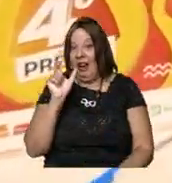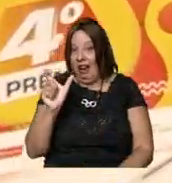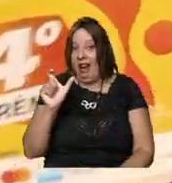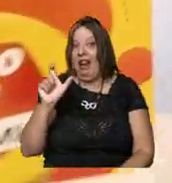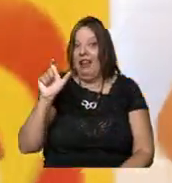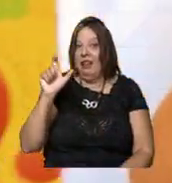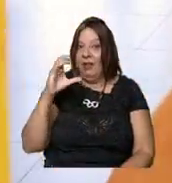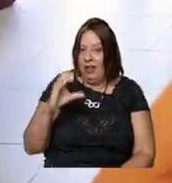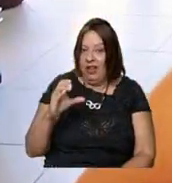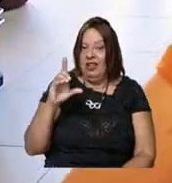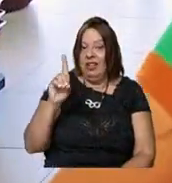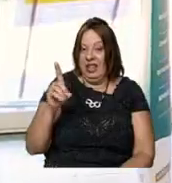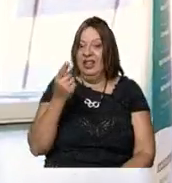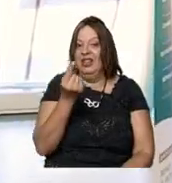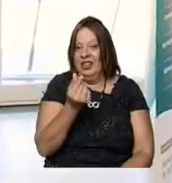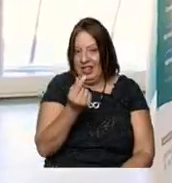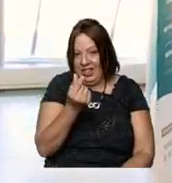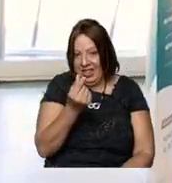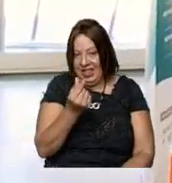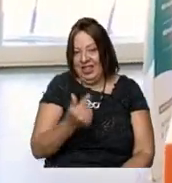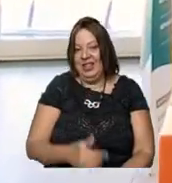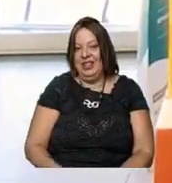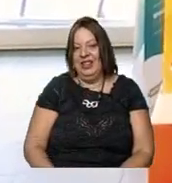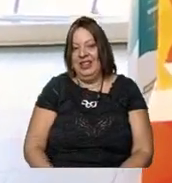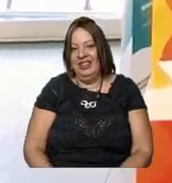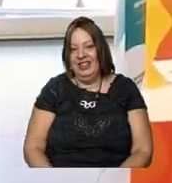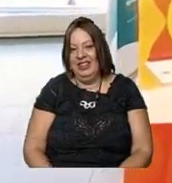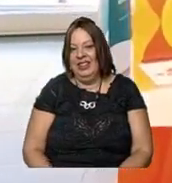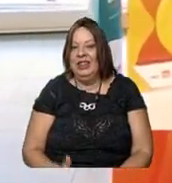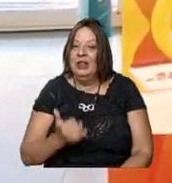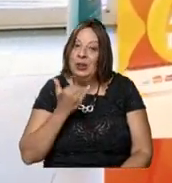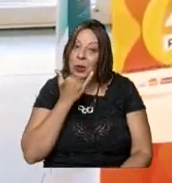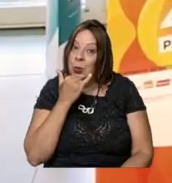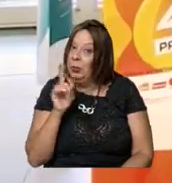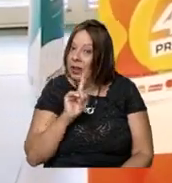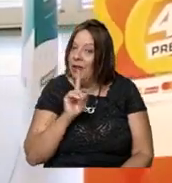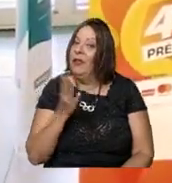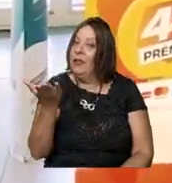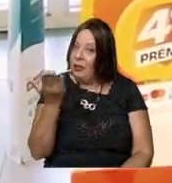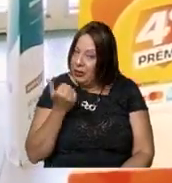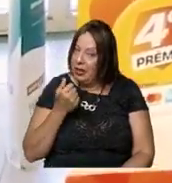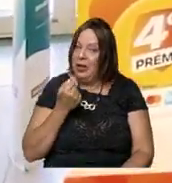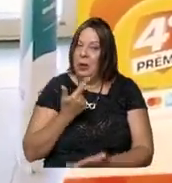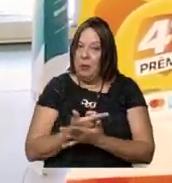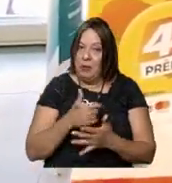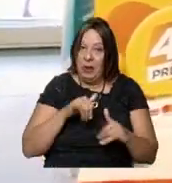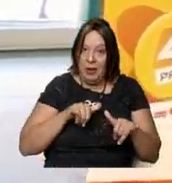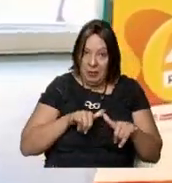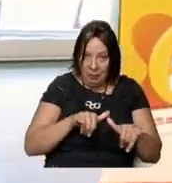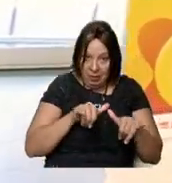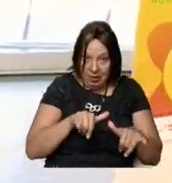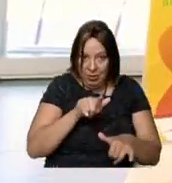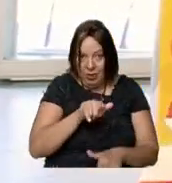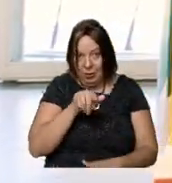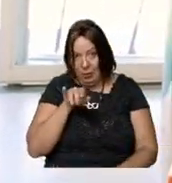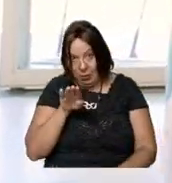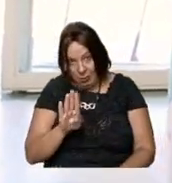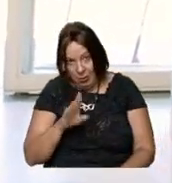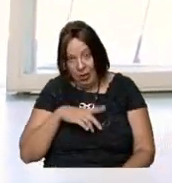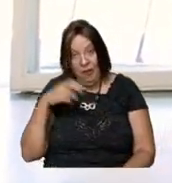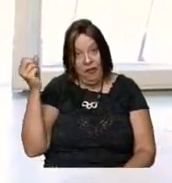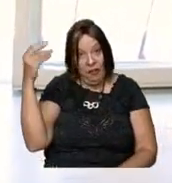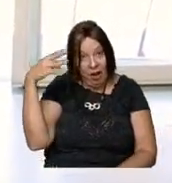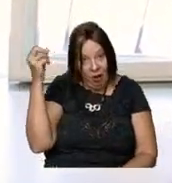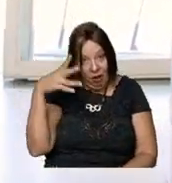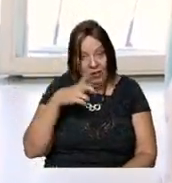cartão, dinheiro. Então não tem desculpa, passa aqui no G Barbosa Farolândia para fazer as suas comprinhas, ó. E também dá uma